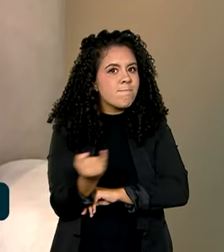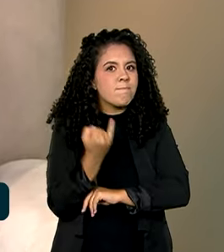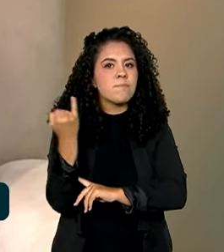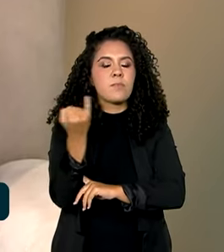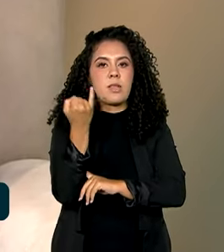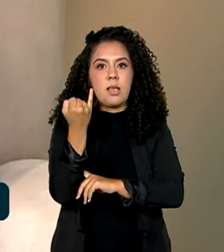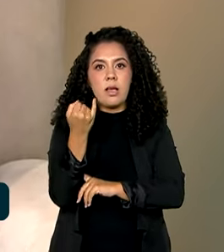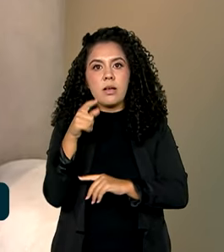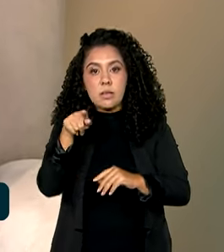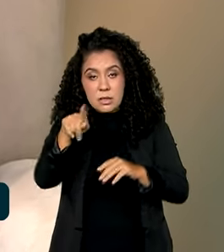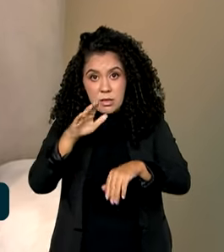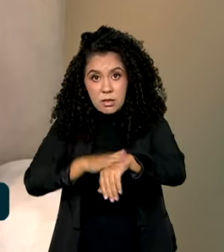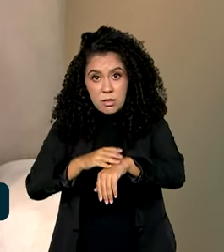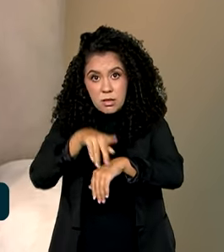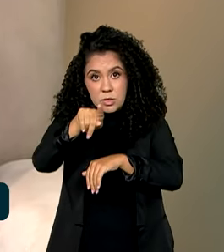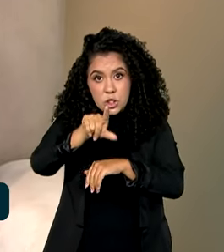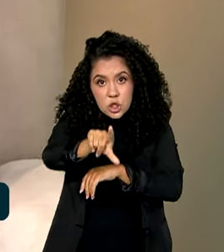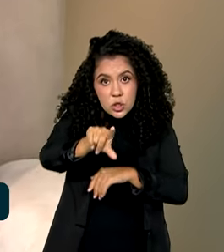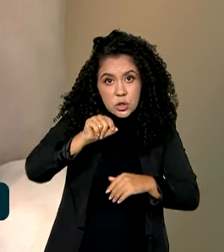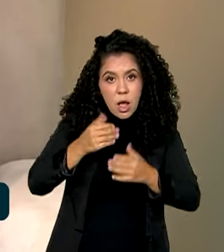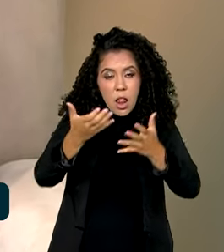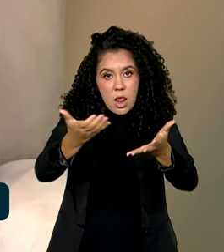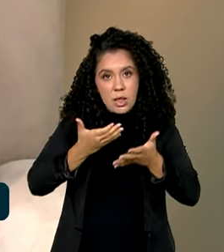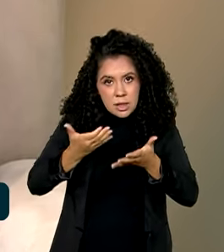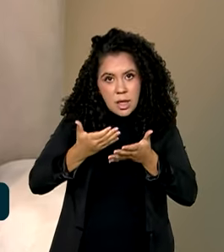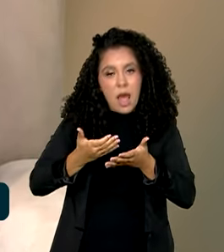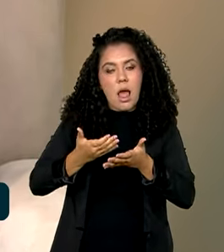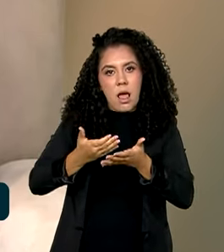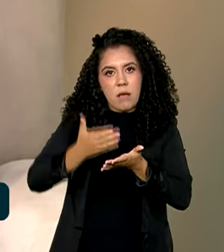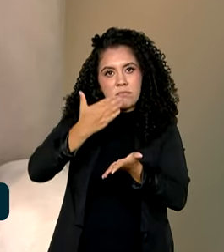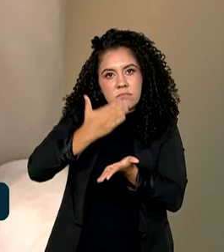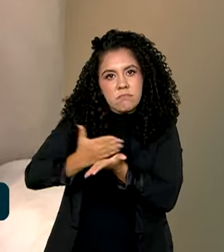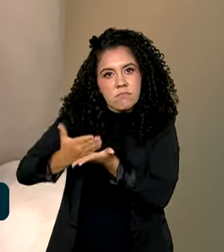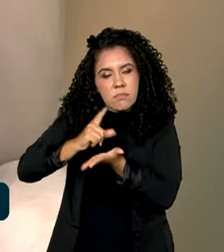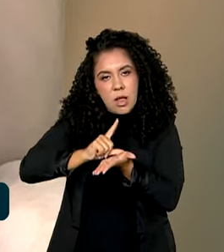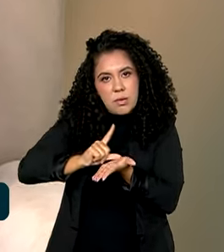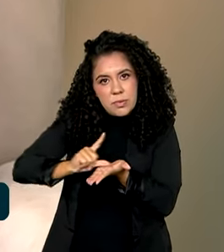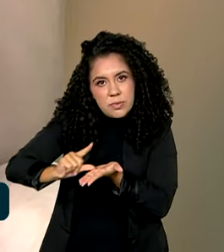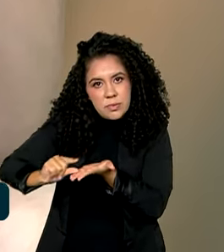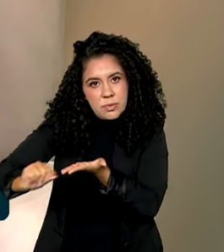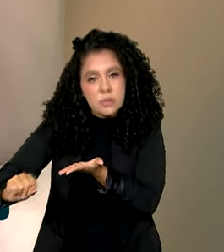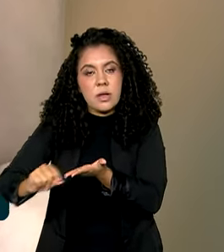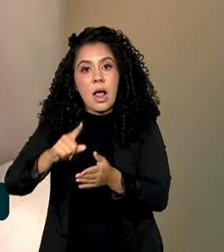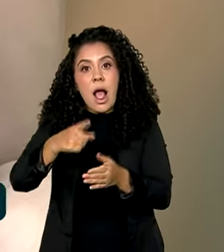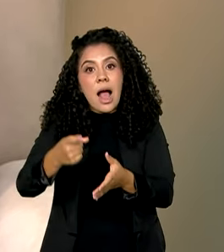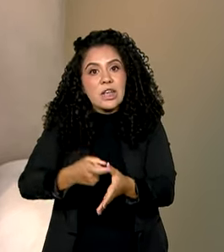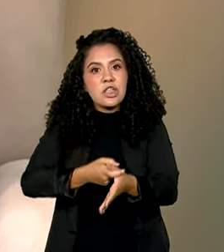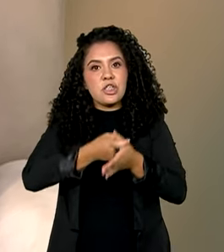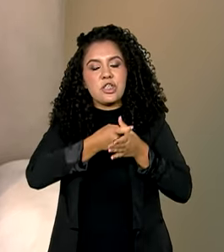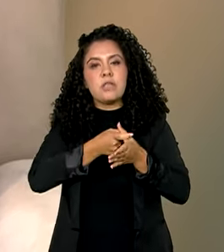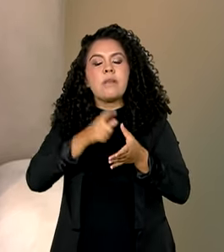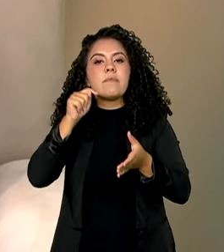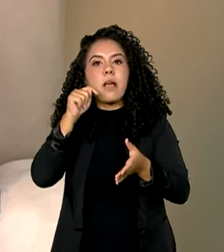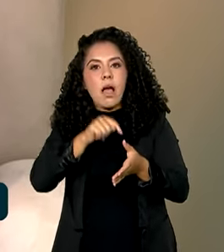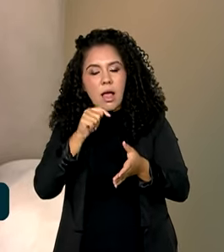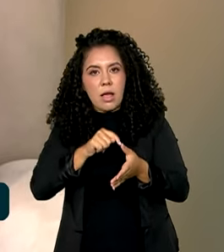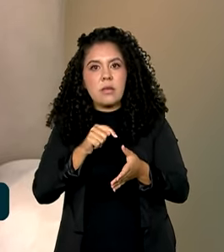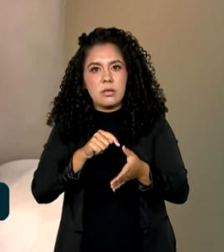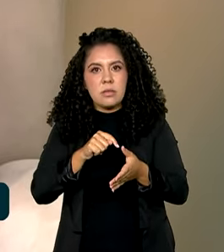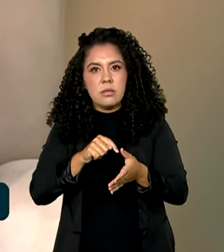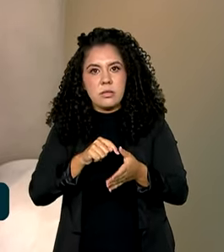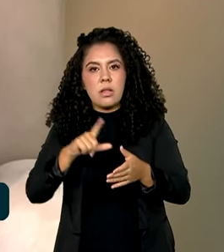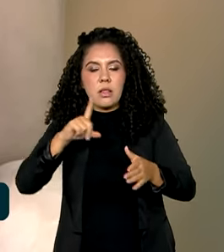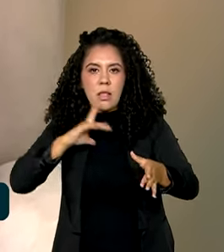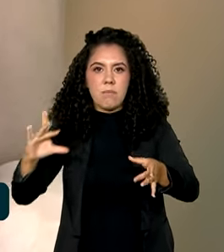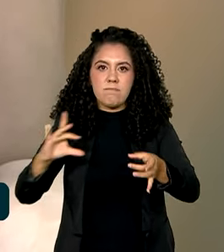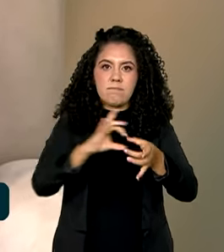momento que você opta por fazer a renegociação no programa, a sua dívida ela passa a crescer dentro das